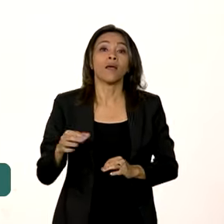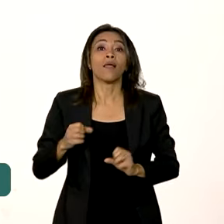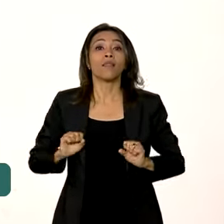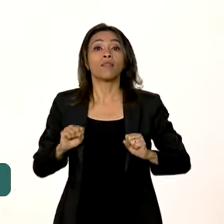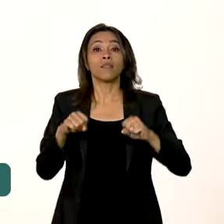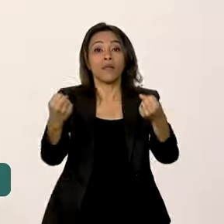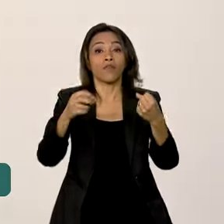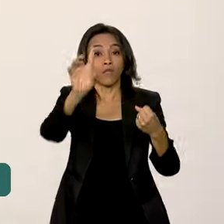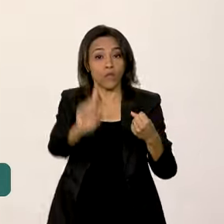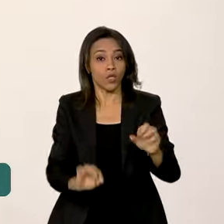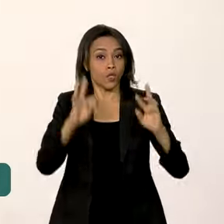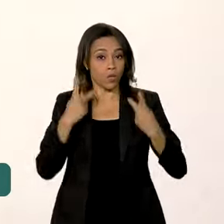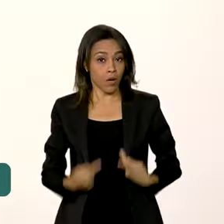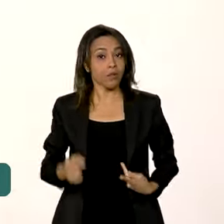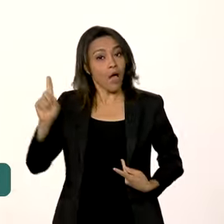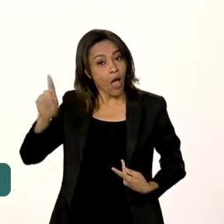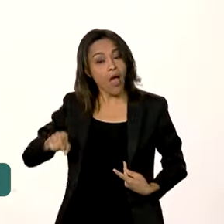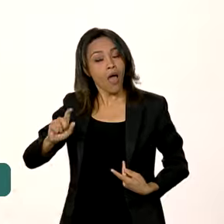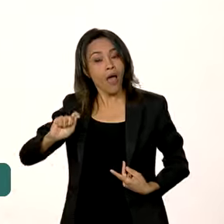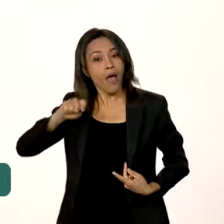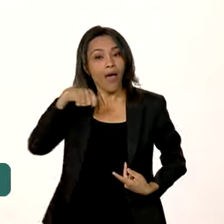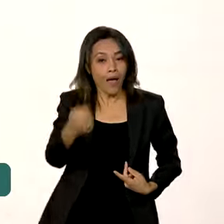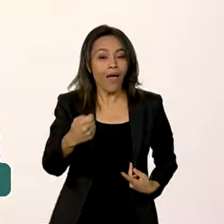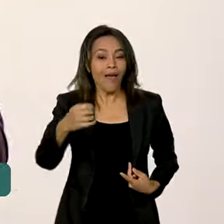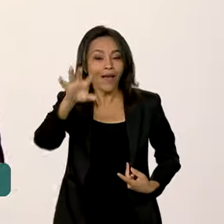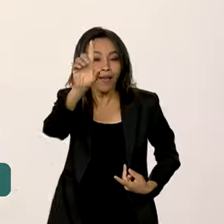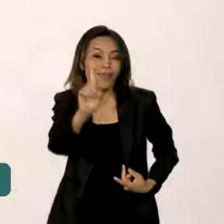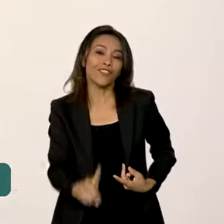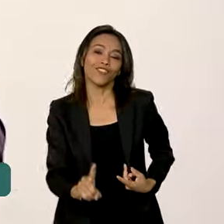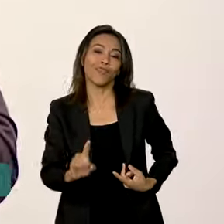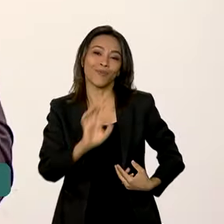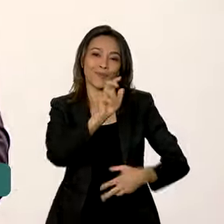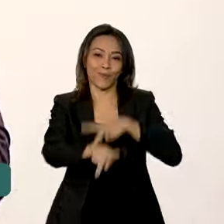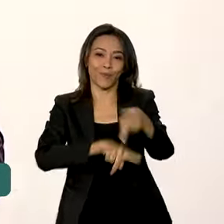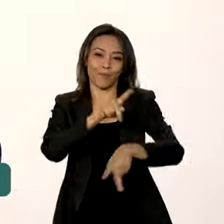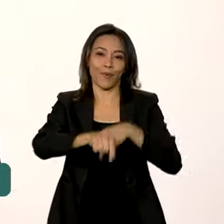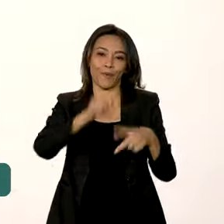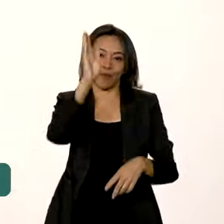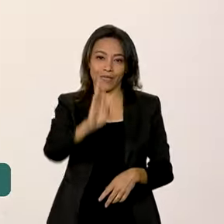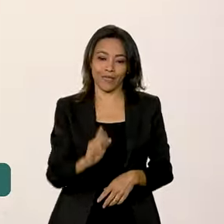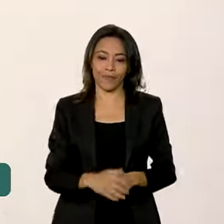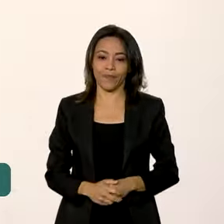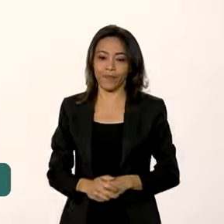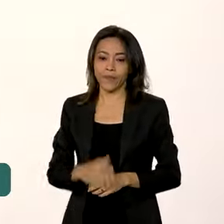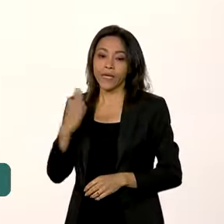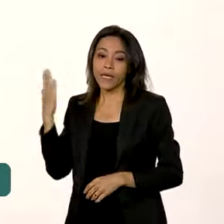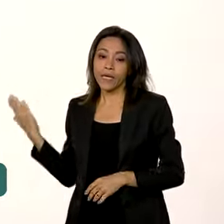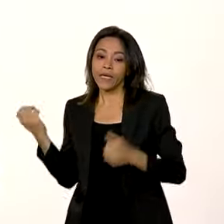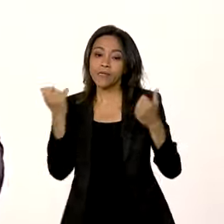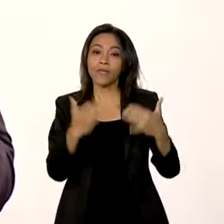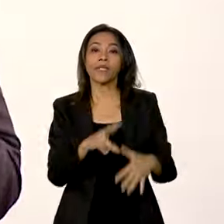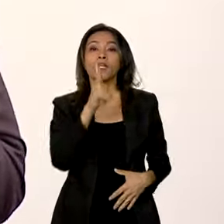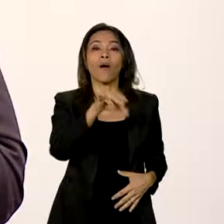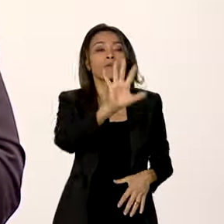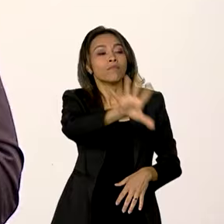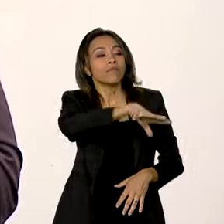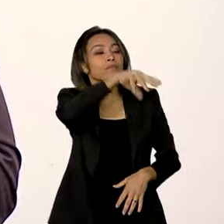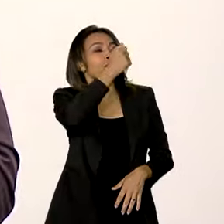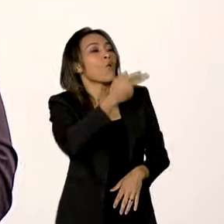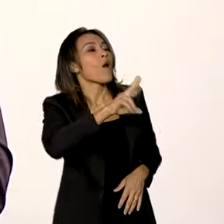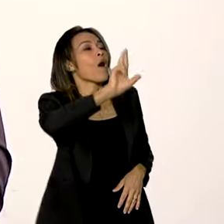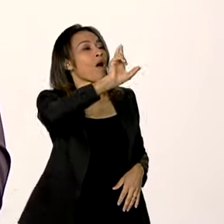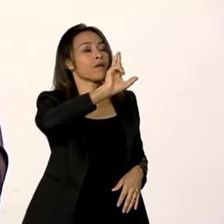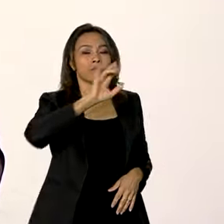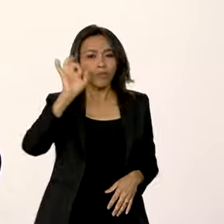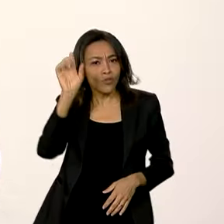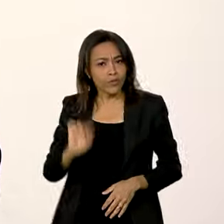direitos humanos é defender os direitos do povo brasileiro. Tal como o ar que se respira, os direitos humanos são uma